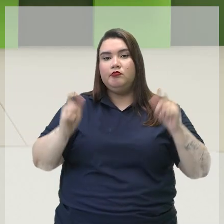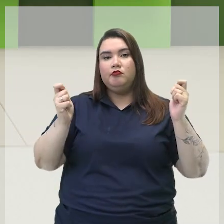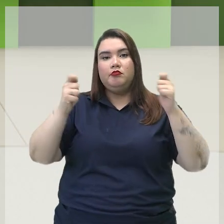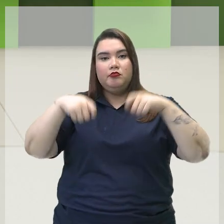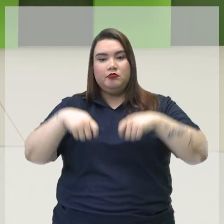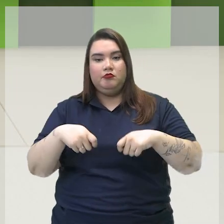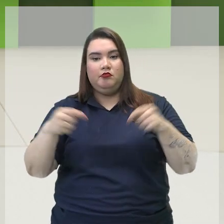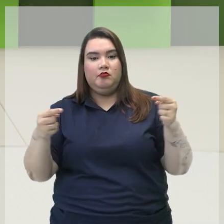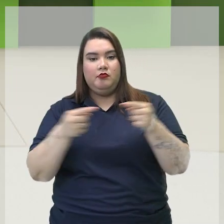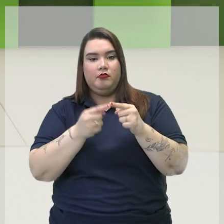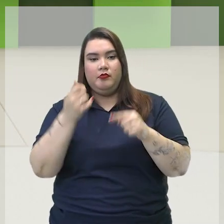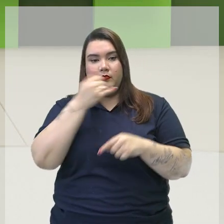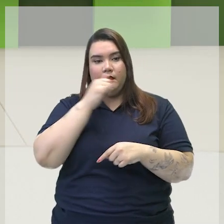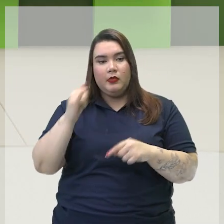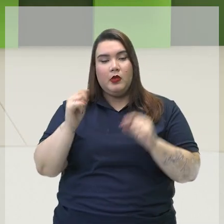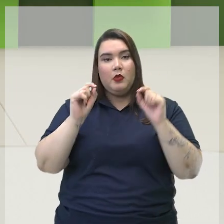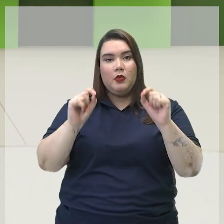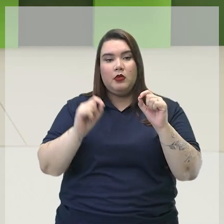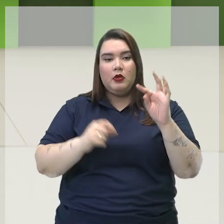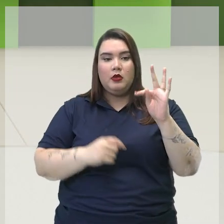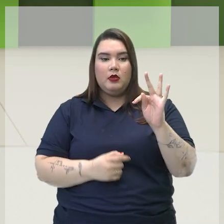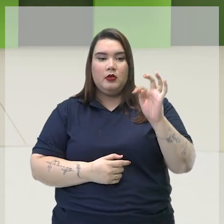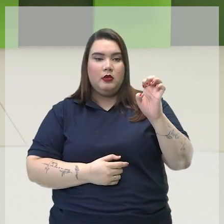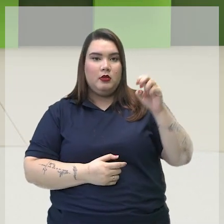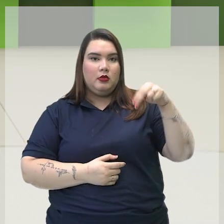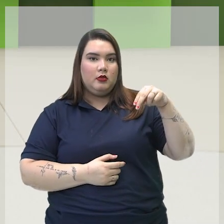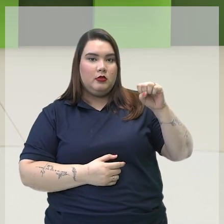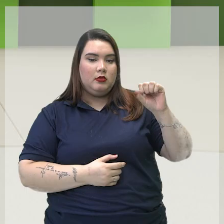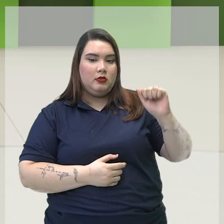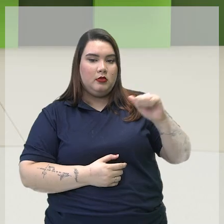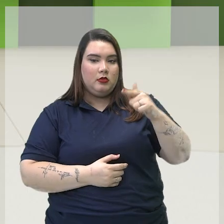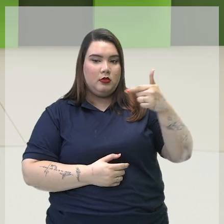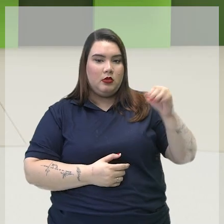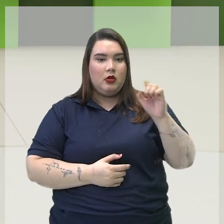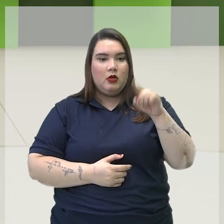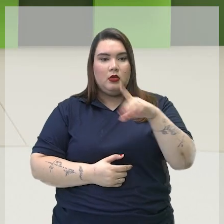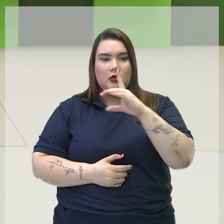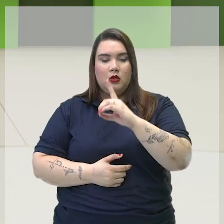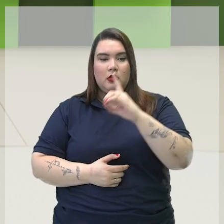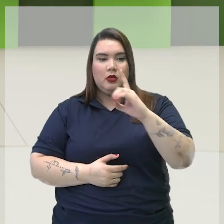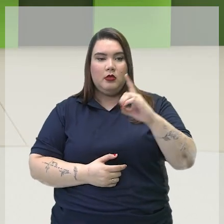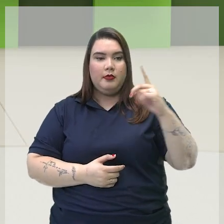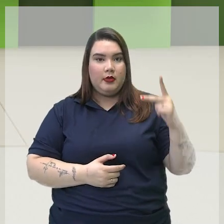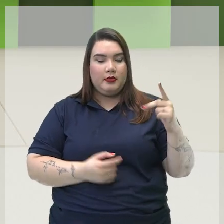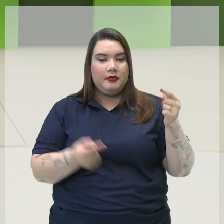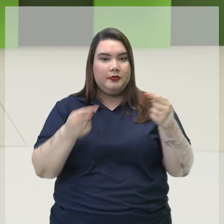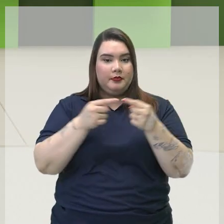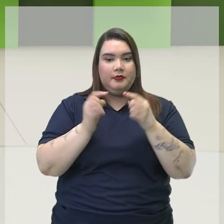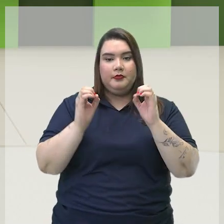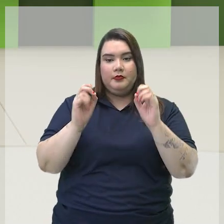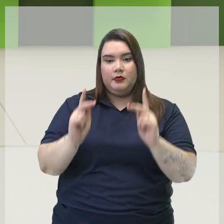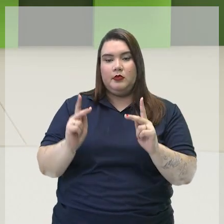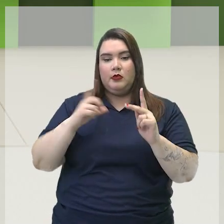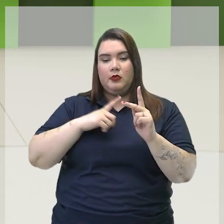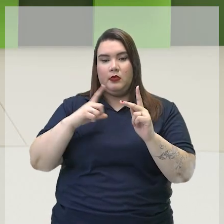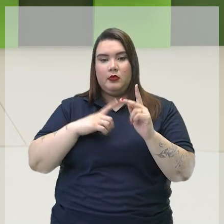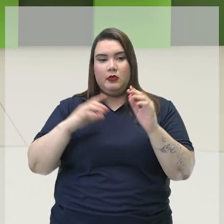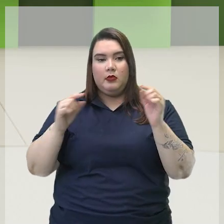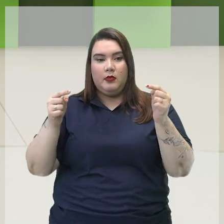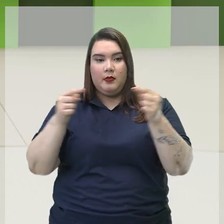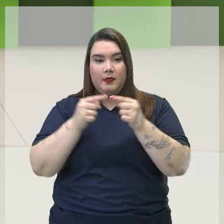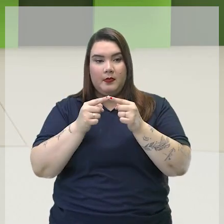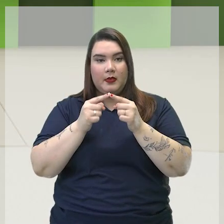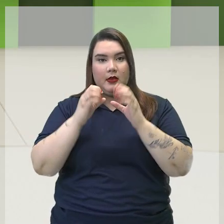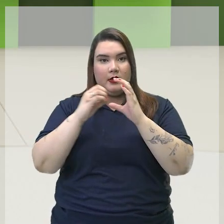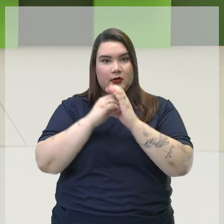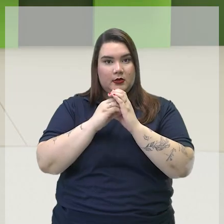uma diferença de potencial elétrico, que nada mais é do que uma DDP, que é a tensão entre as